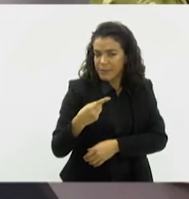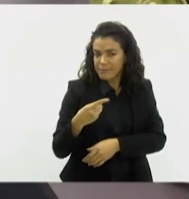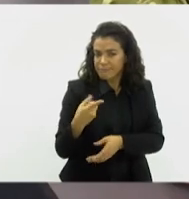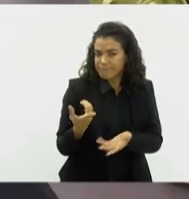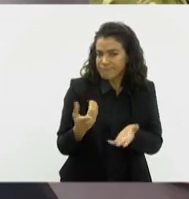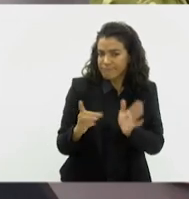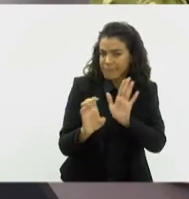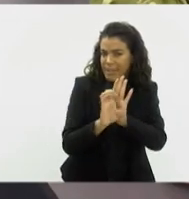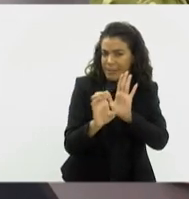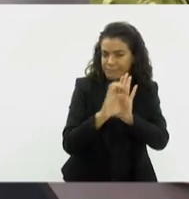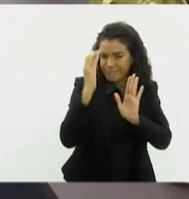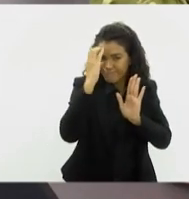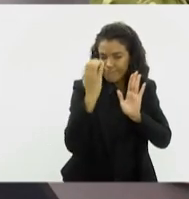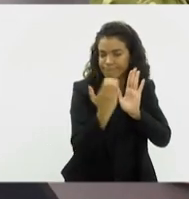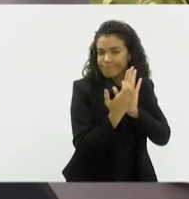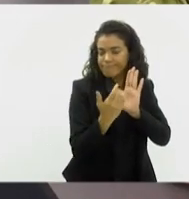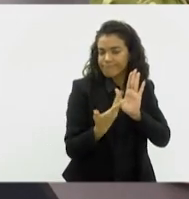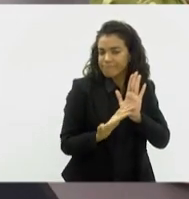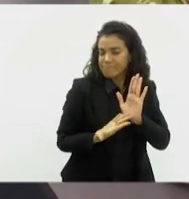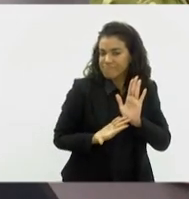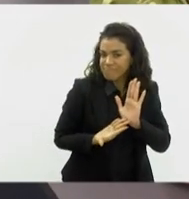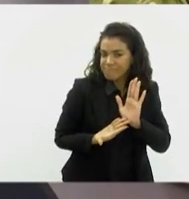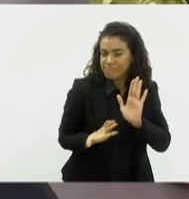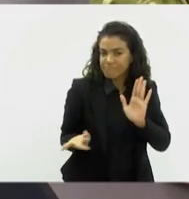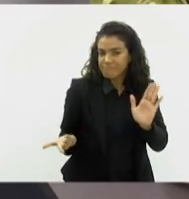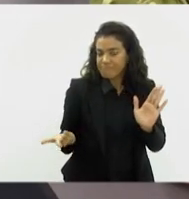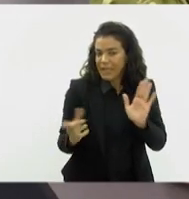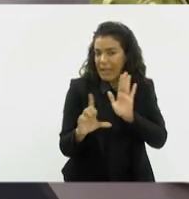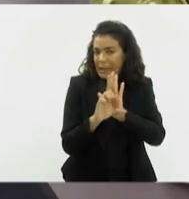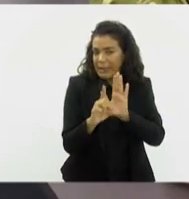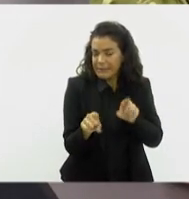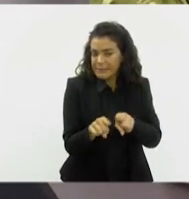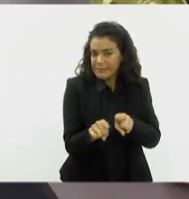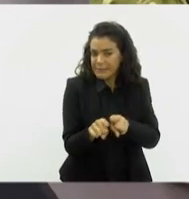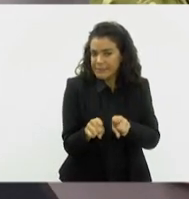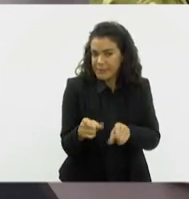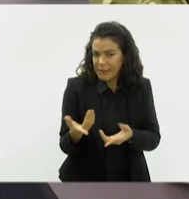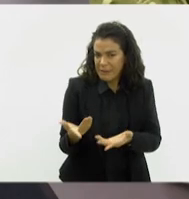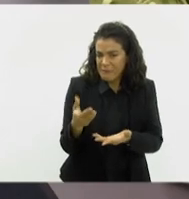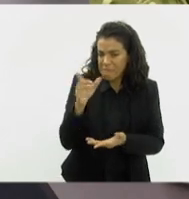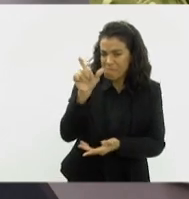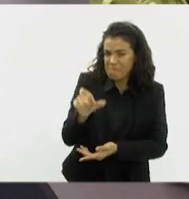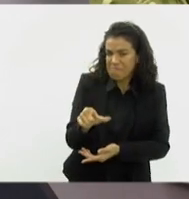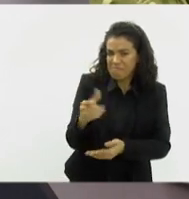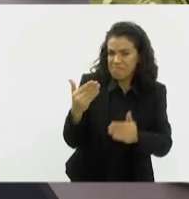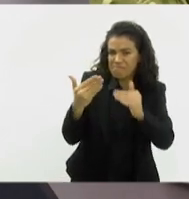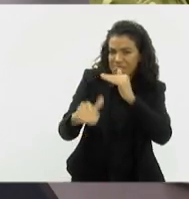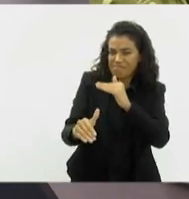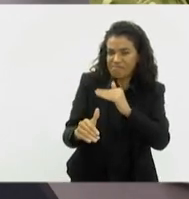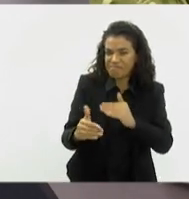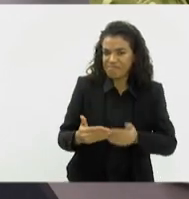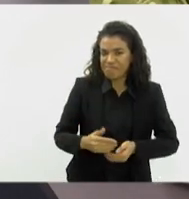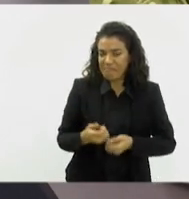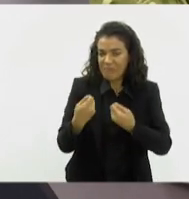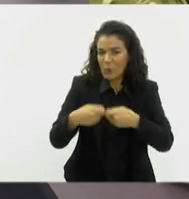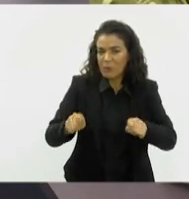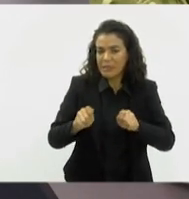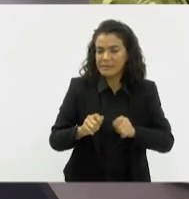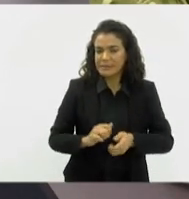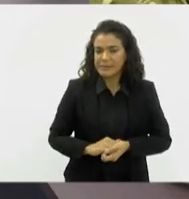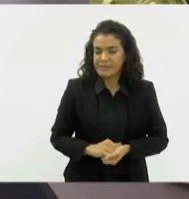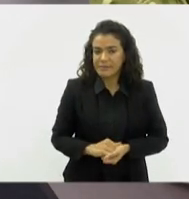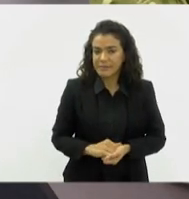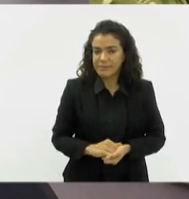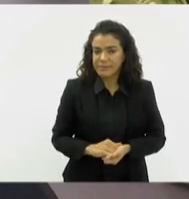edital e como está na lei. Então, com todo o respeito, eu considerei a fala da senhora impertinente. Desculpa, deputado. A senhora